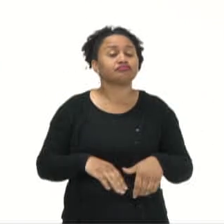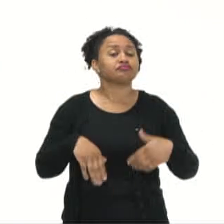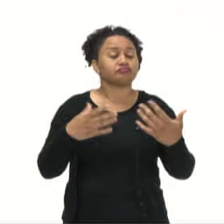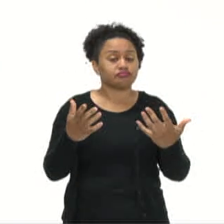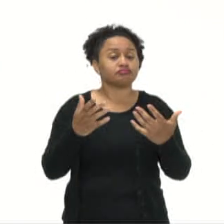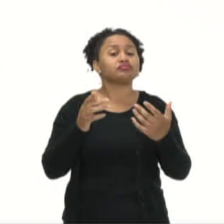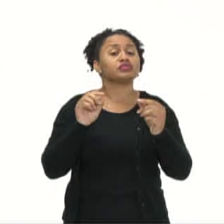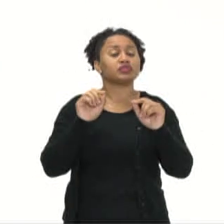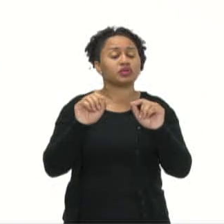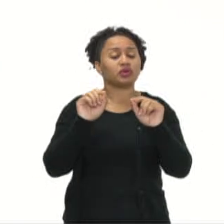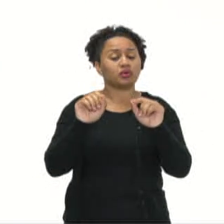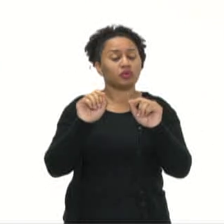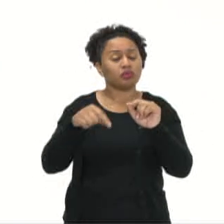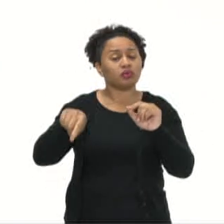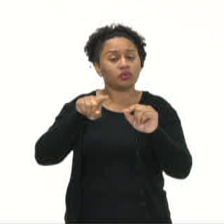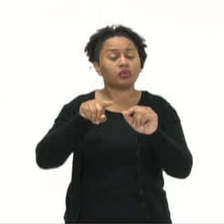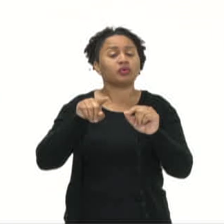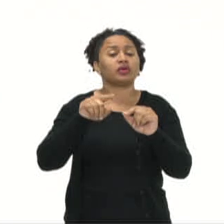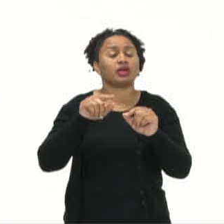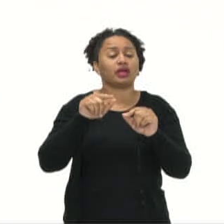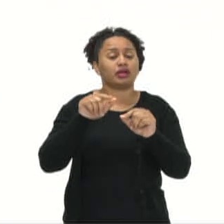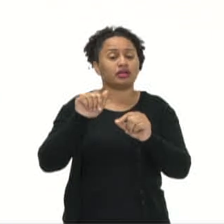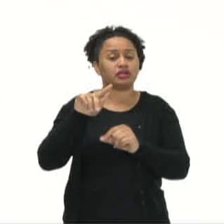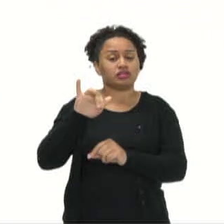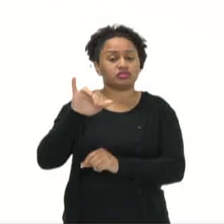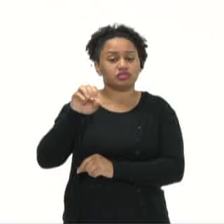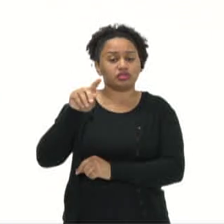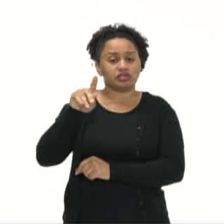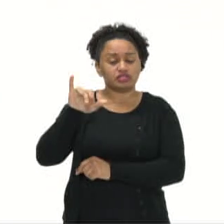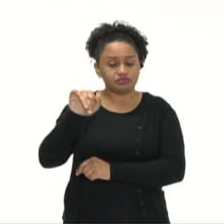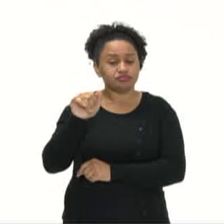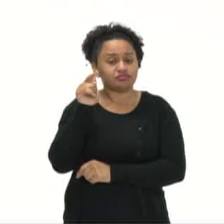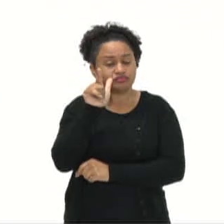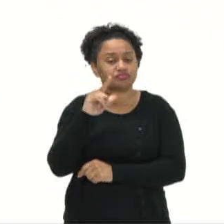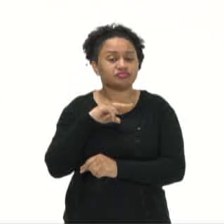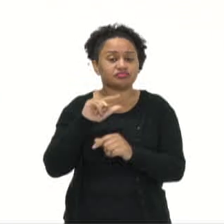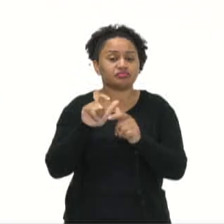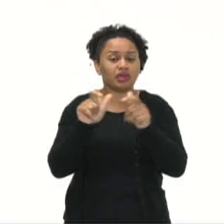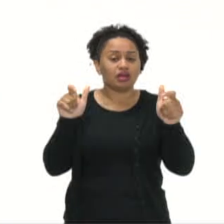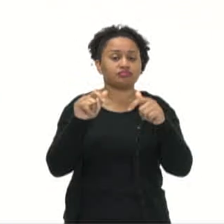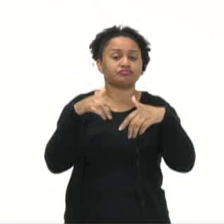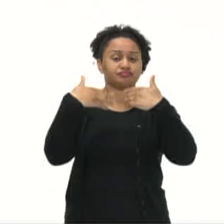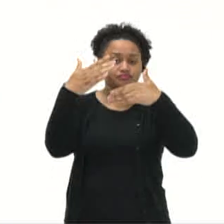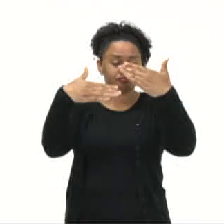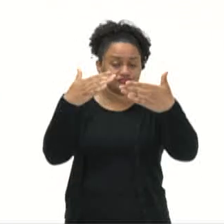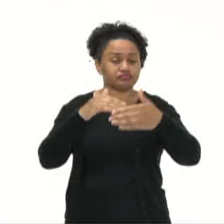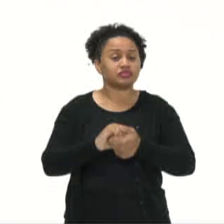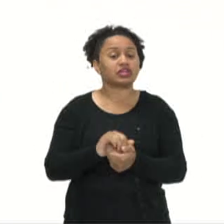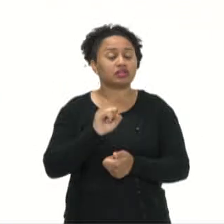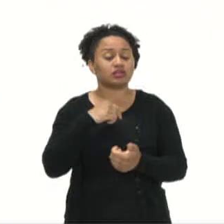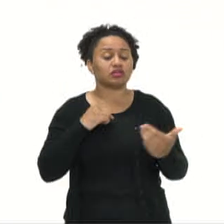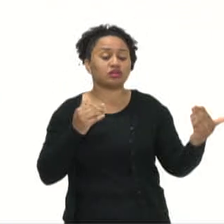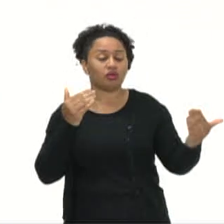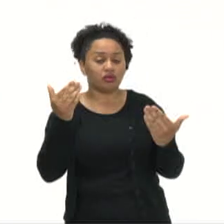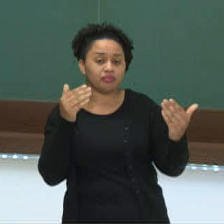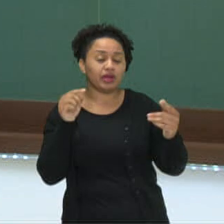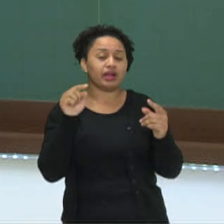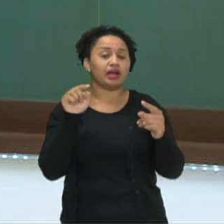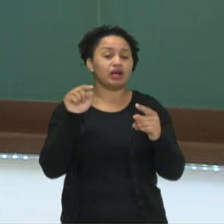que apresentam maior sucesso evolutivo nos dias atuais. Se compararmos o número de